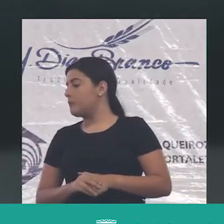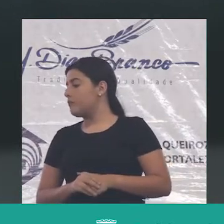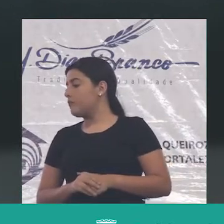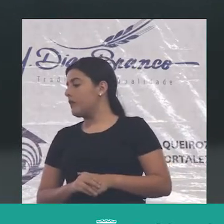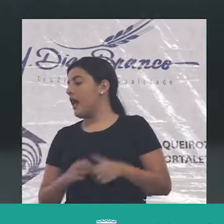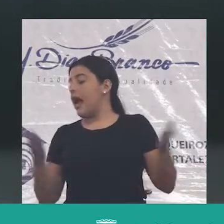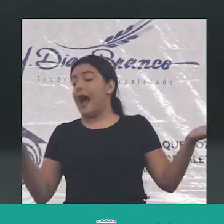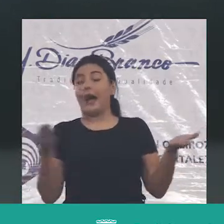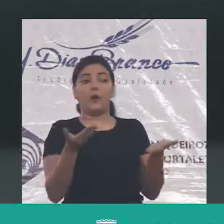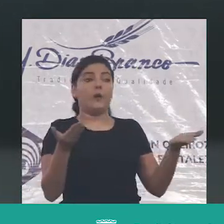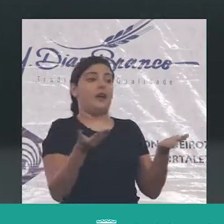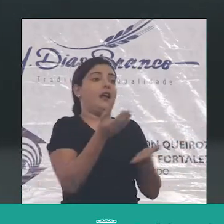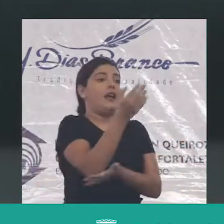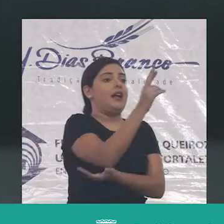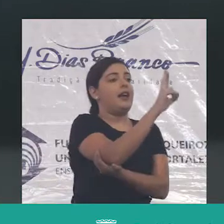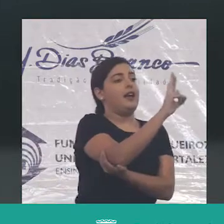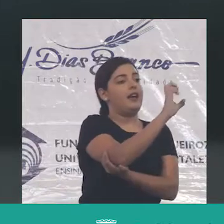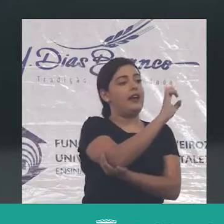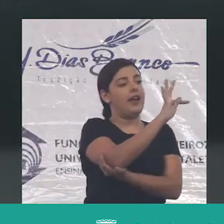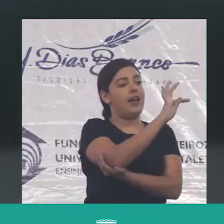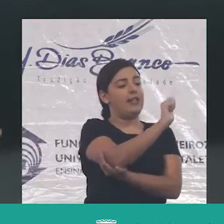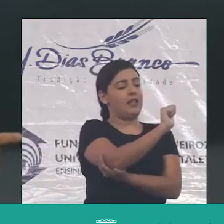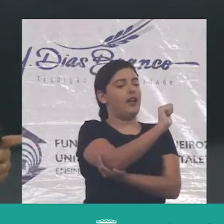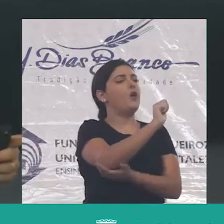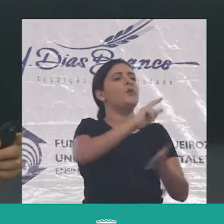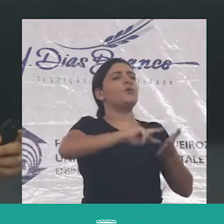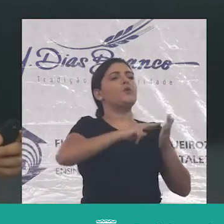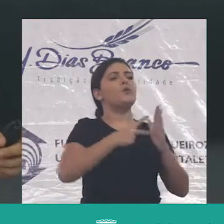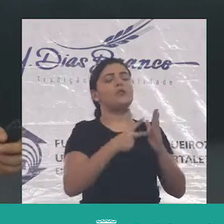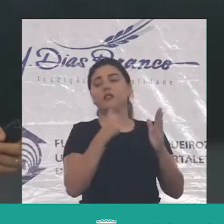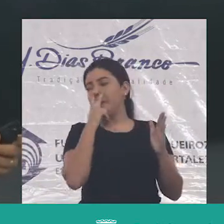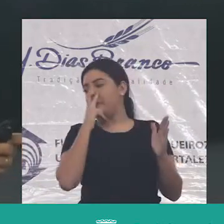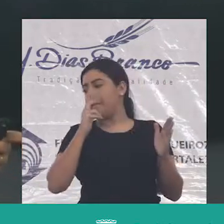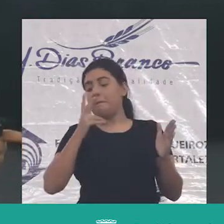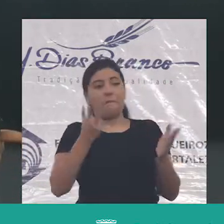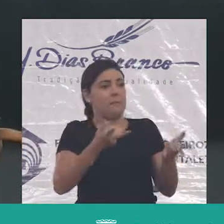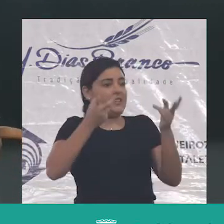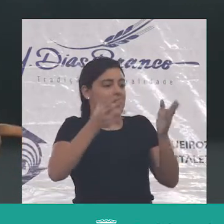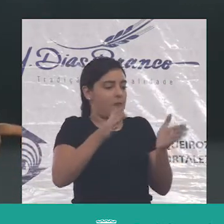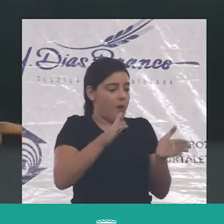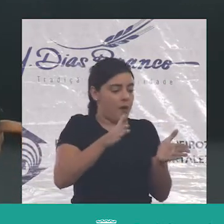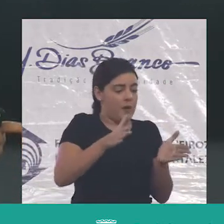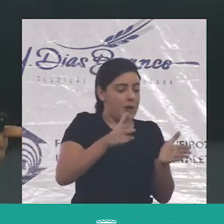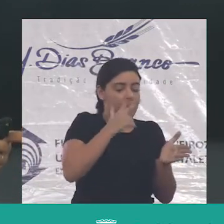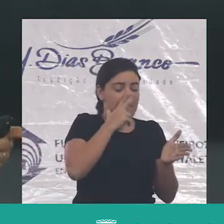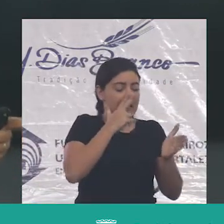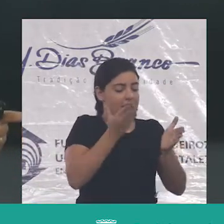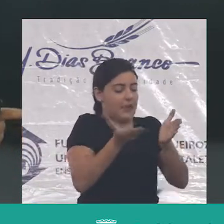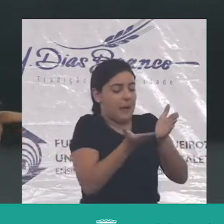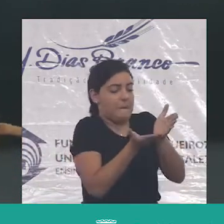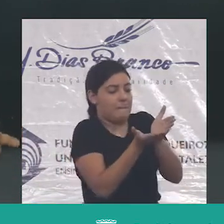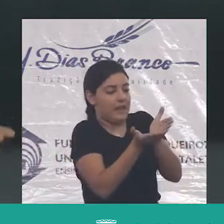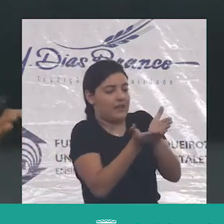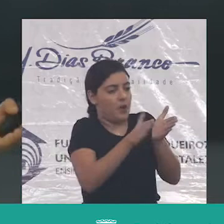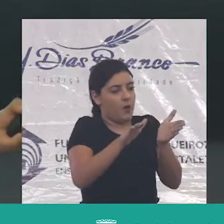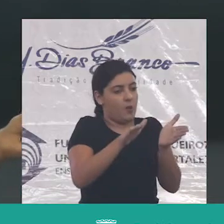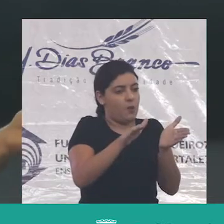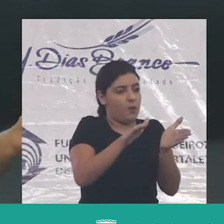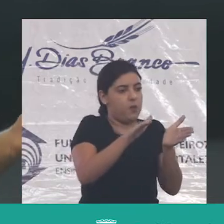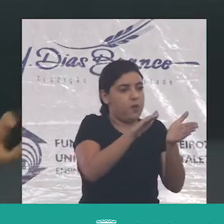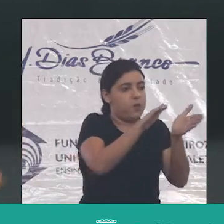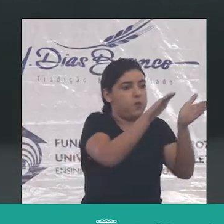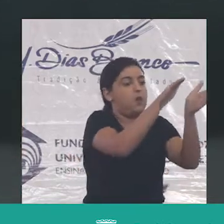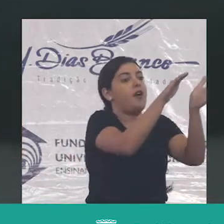Secção reta. É uma secção inclinada, vocês estão vendo? Às vezes, a